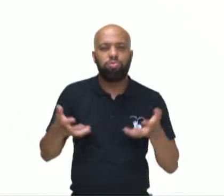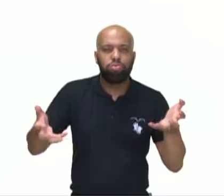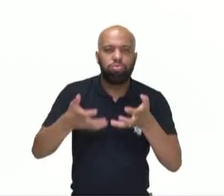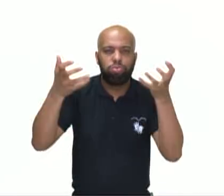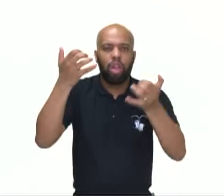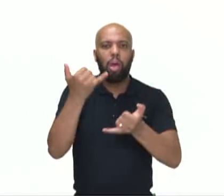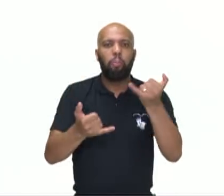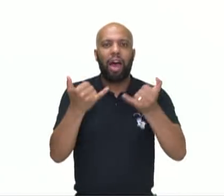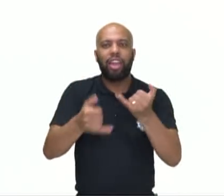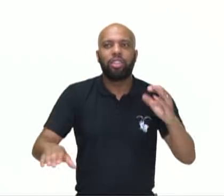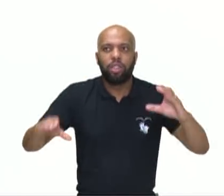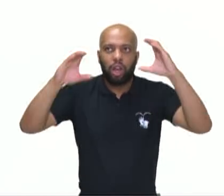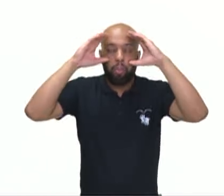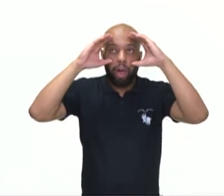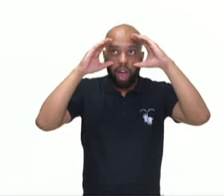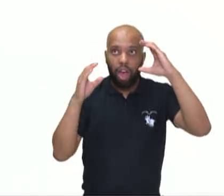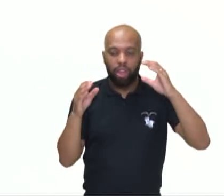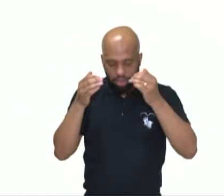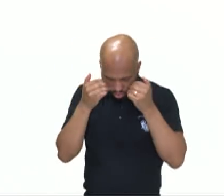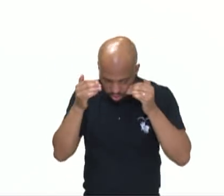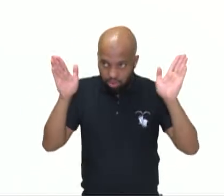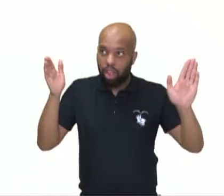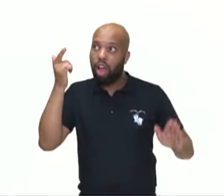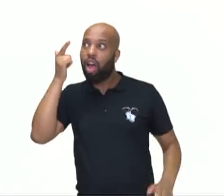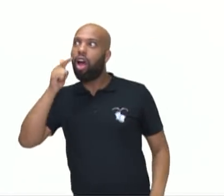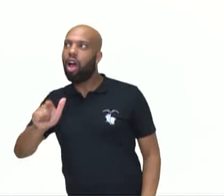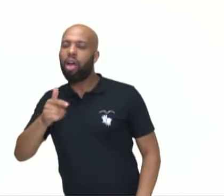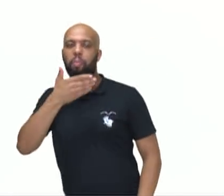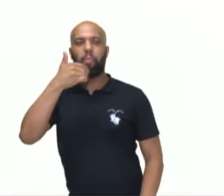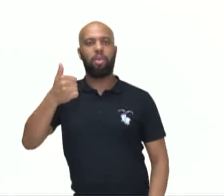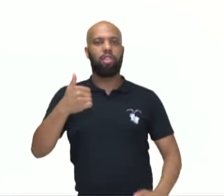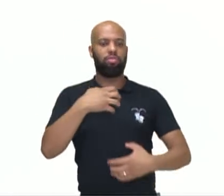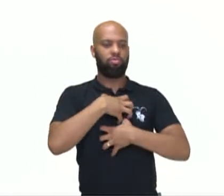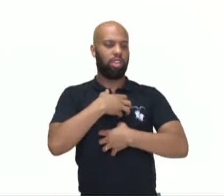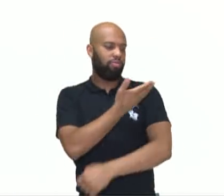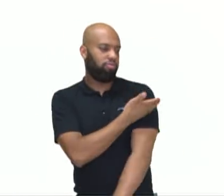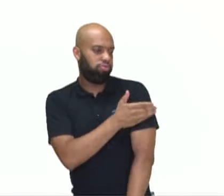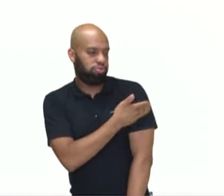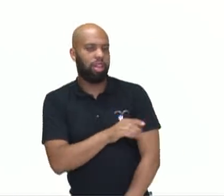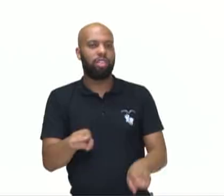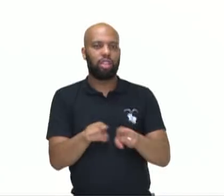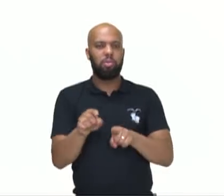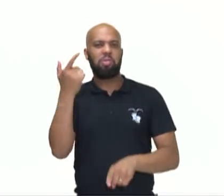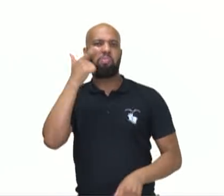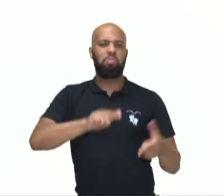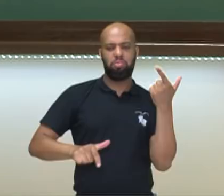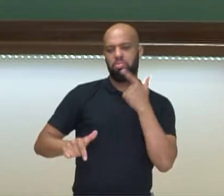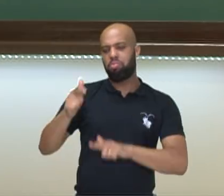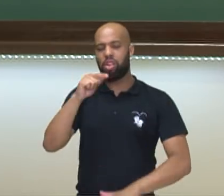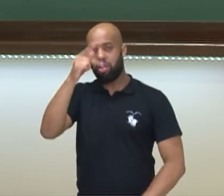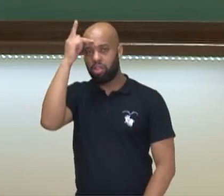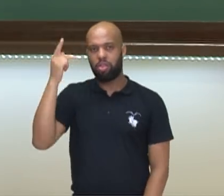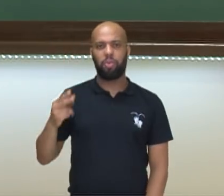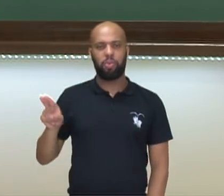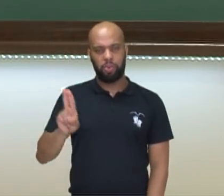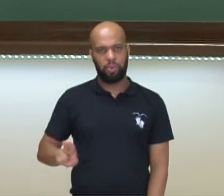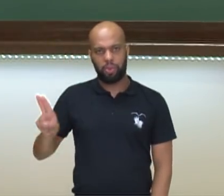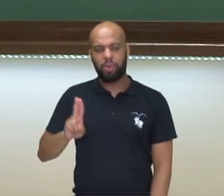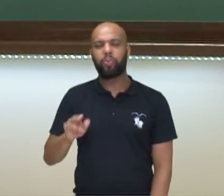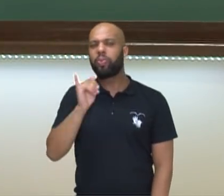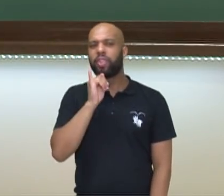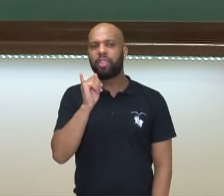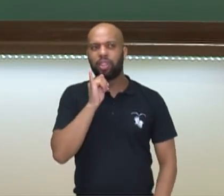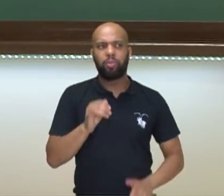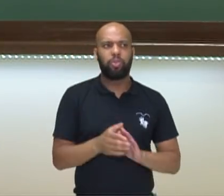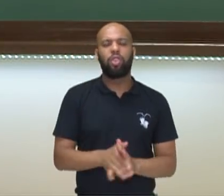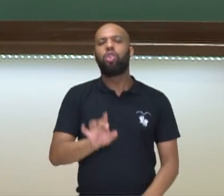de estímulos para melhorar o treino e a performance do usuário. Por exemplo, em